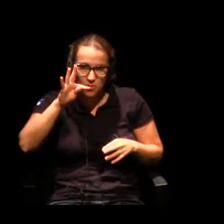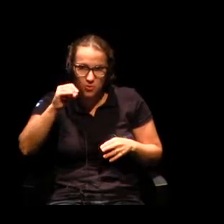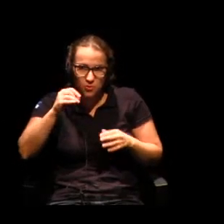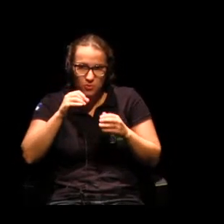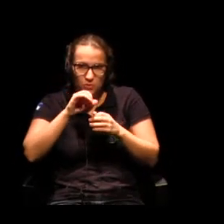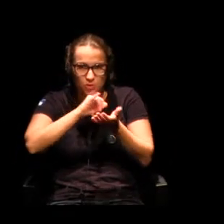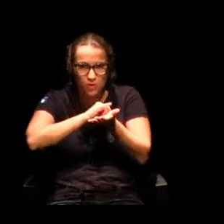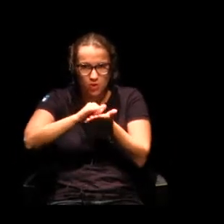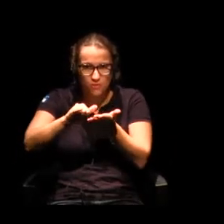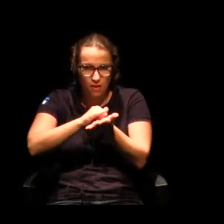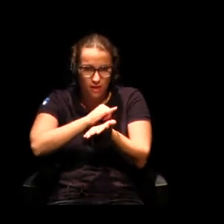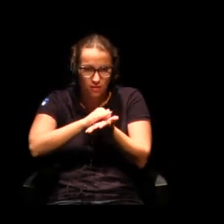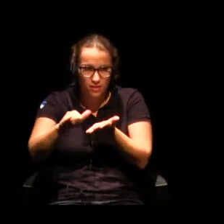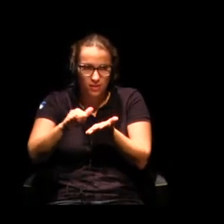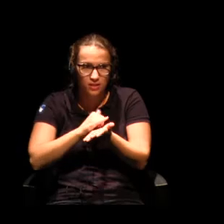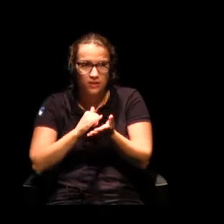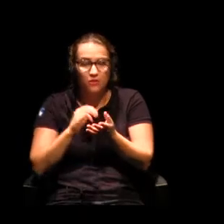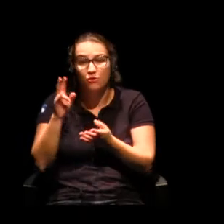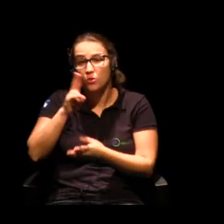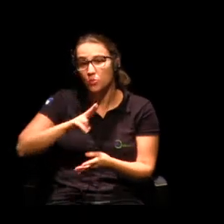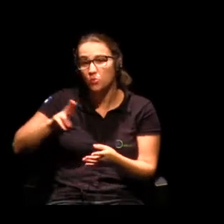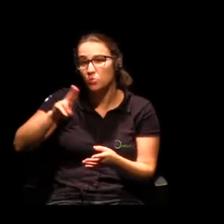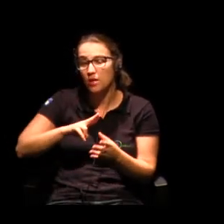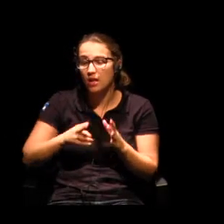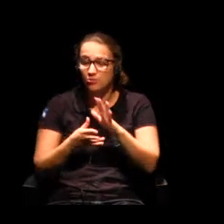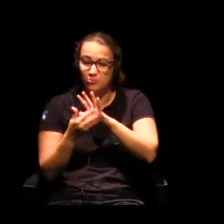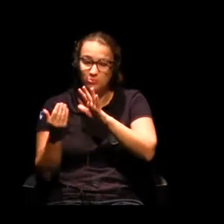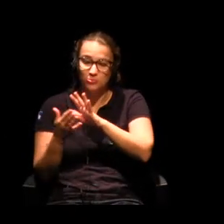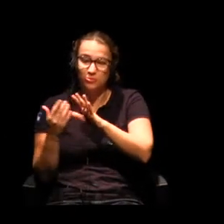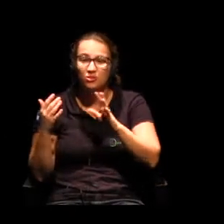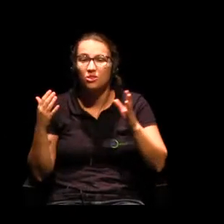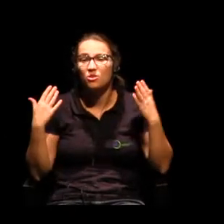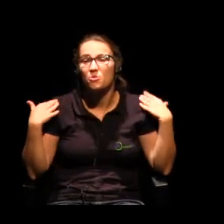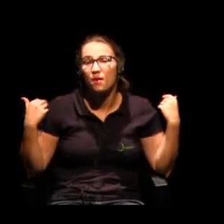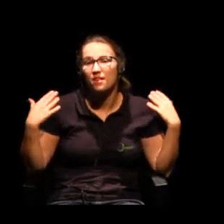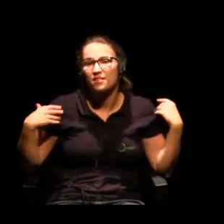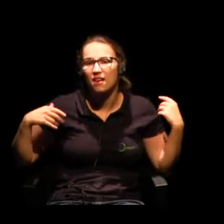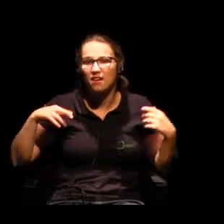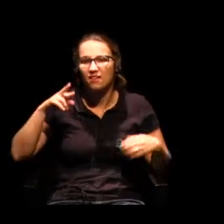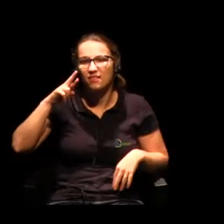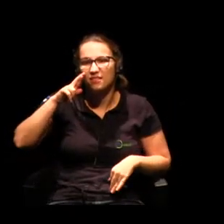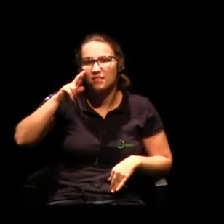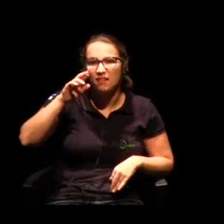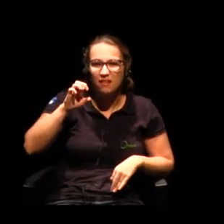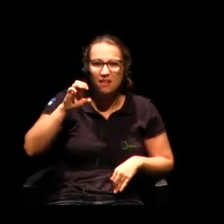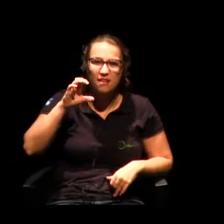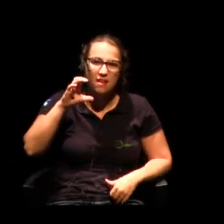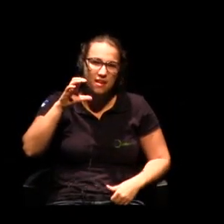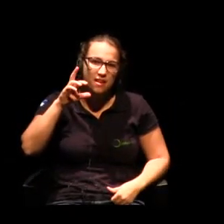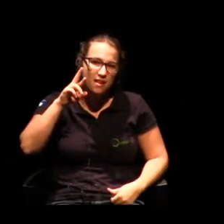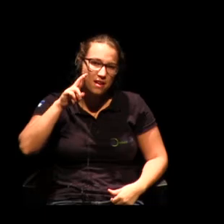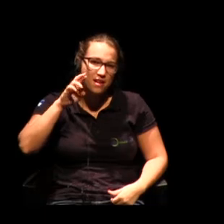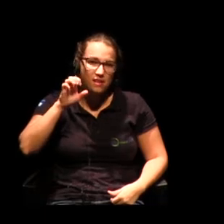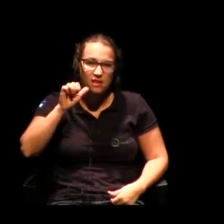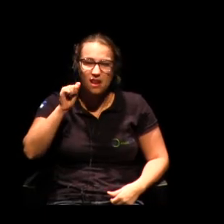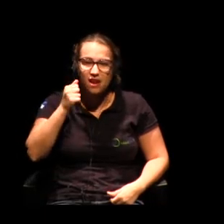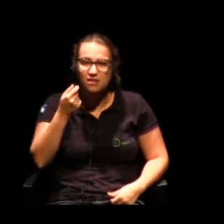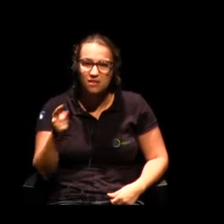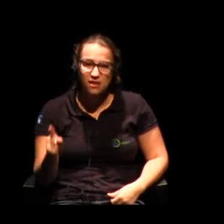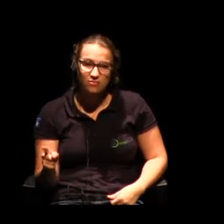dos portos de Nova York, e esse local foi usado para recreação, e durante a